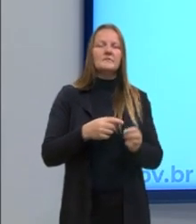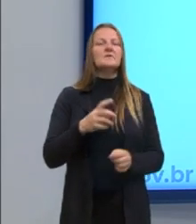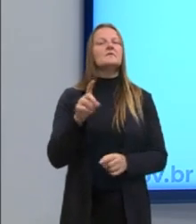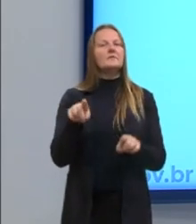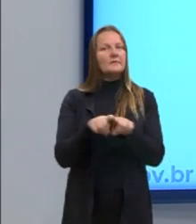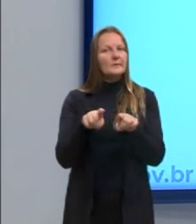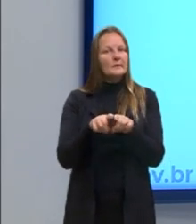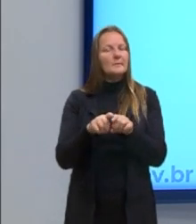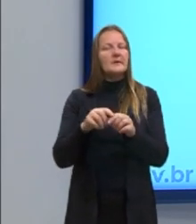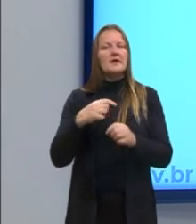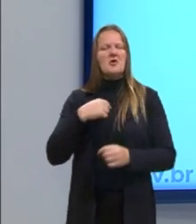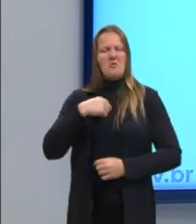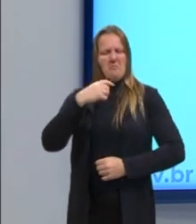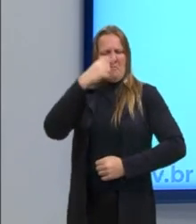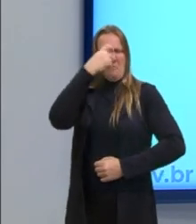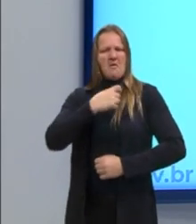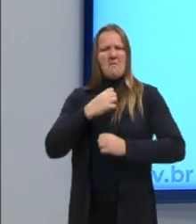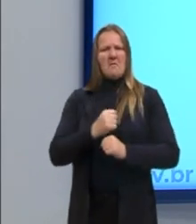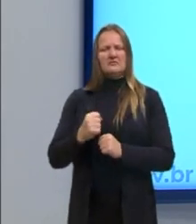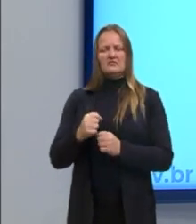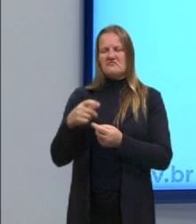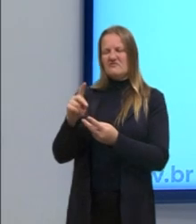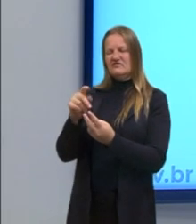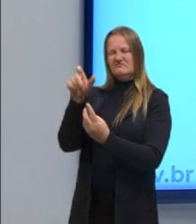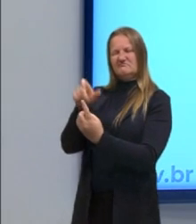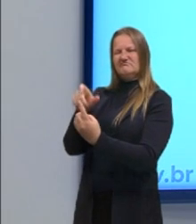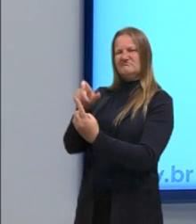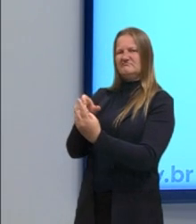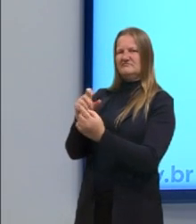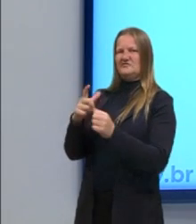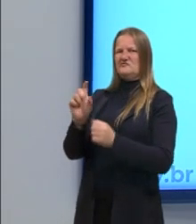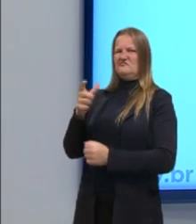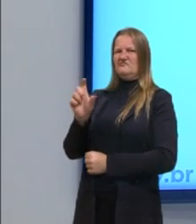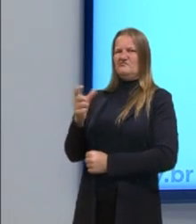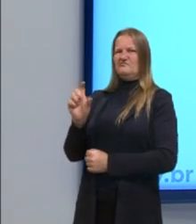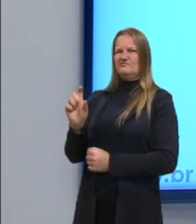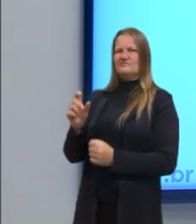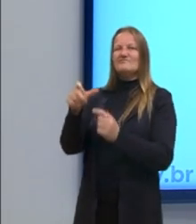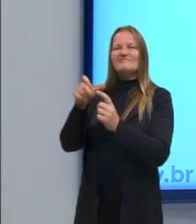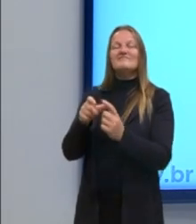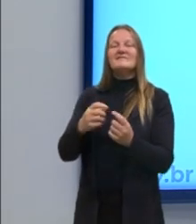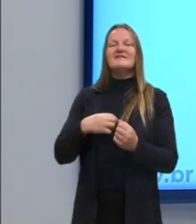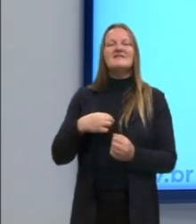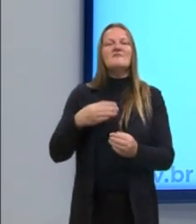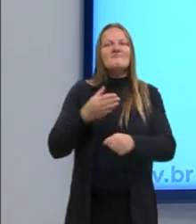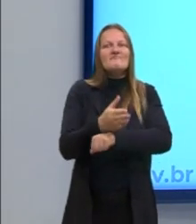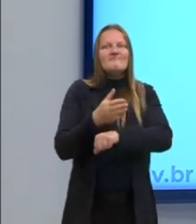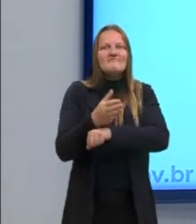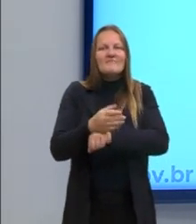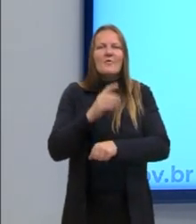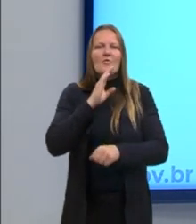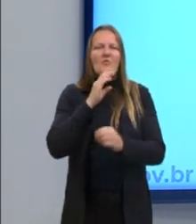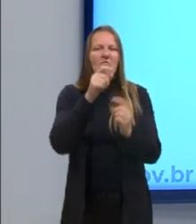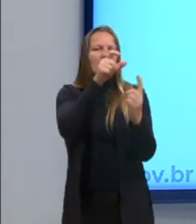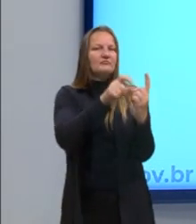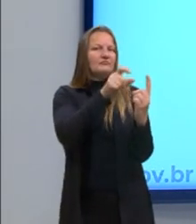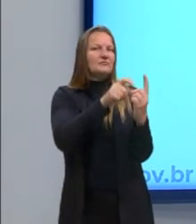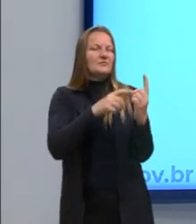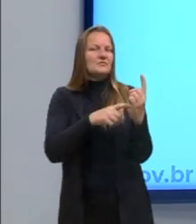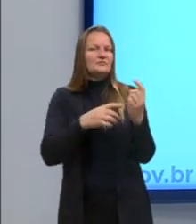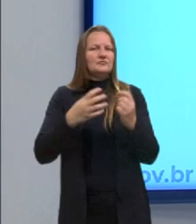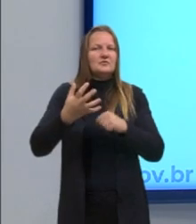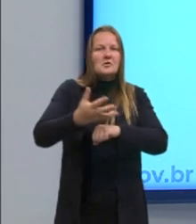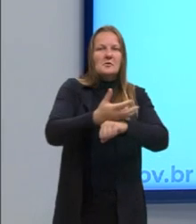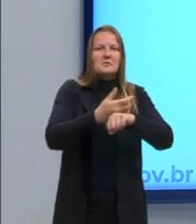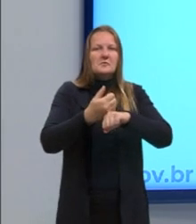sujeito conhecer tudo e o outro eu posso conhecer do outro né então eu vou interferir sobre o conhecimento do outro e o